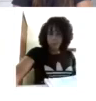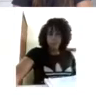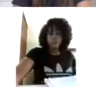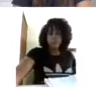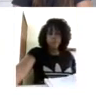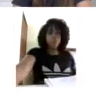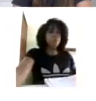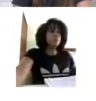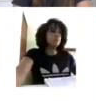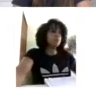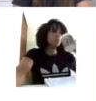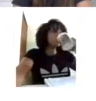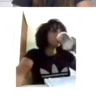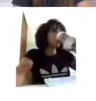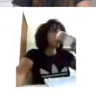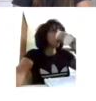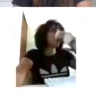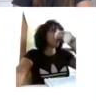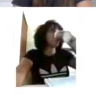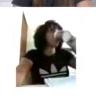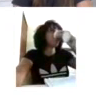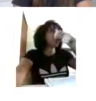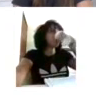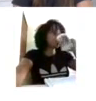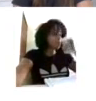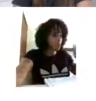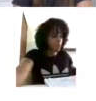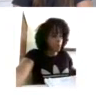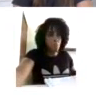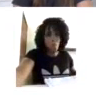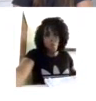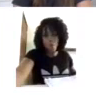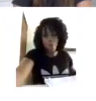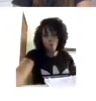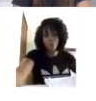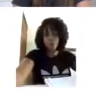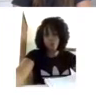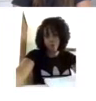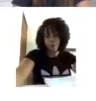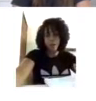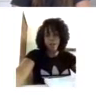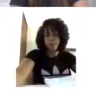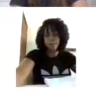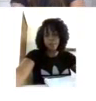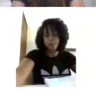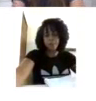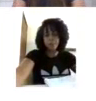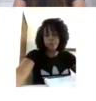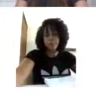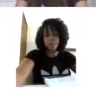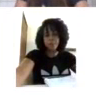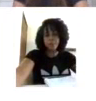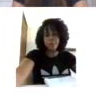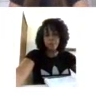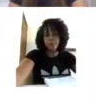perto, porque é uma construção coletiva e quero assim parabenizá-los pela implicância, né? Pelo envolvimento